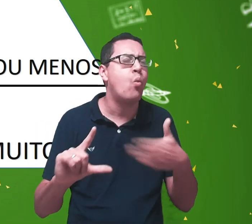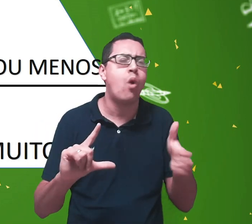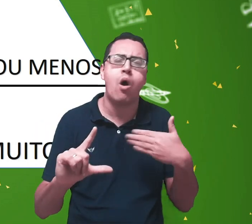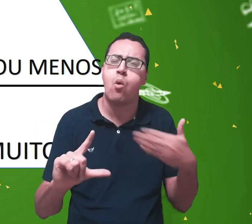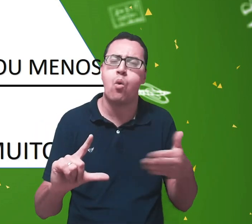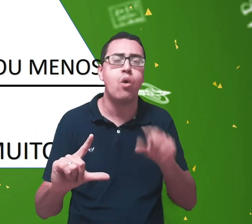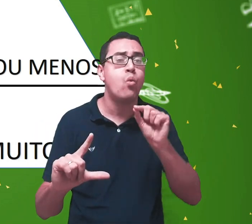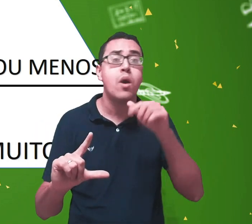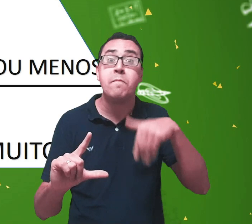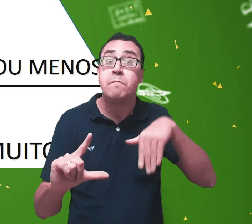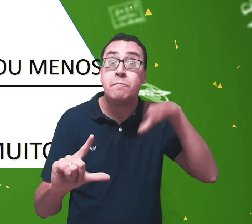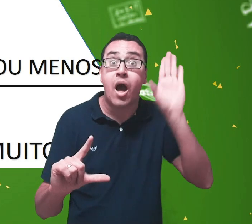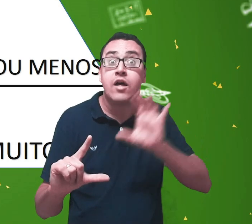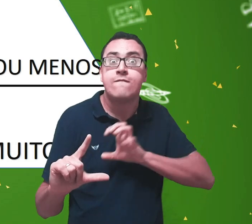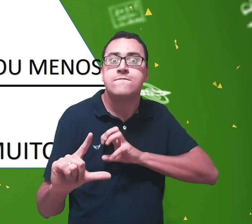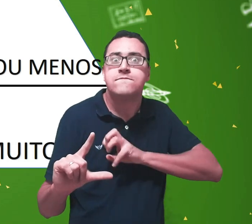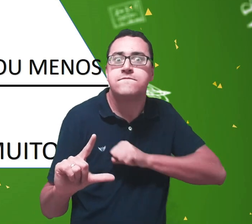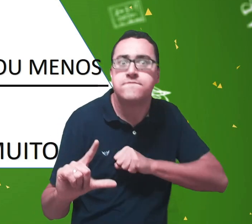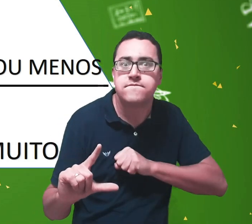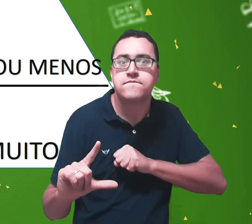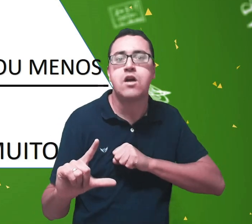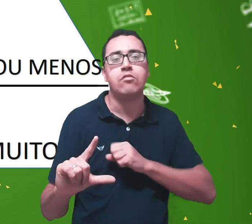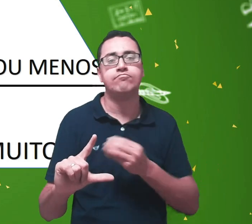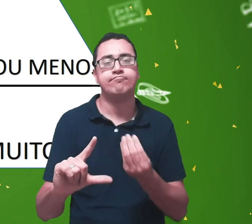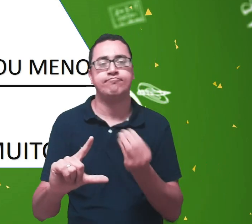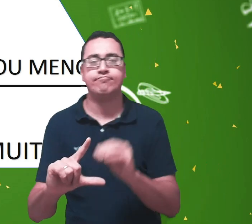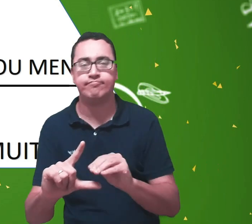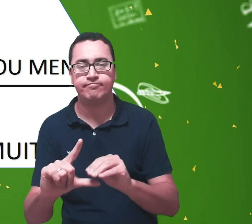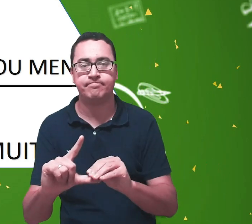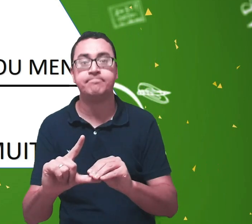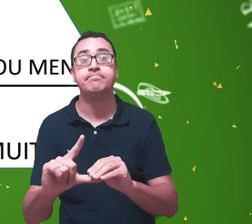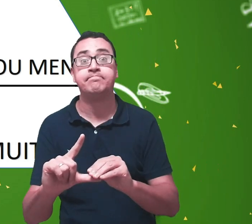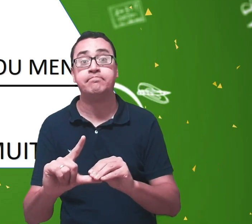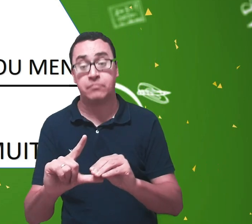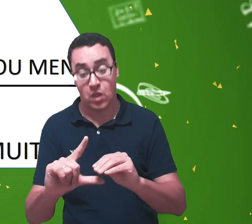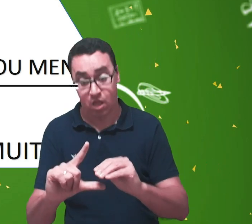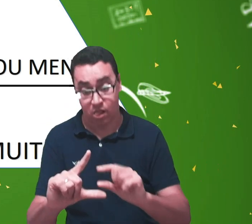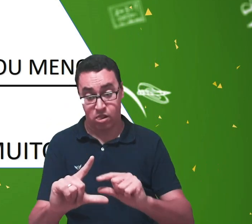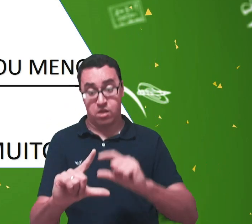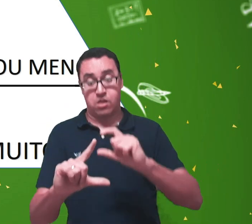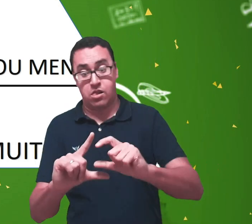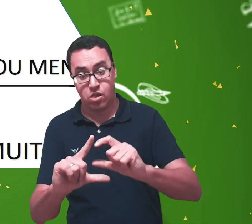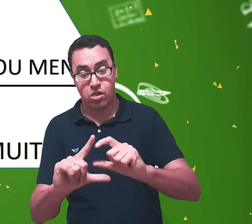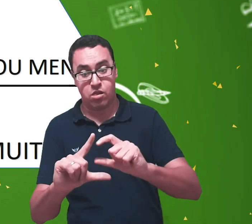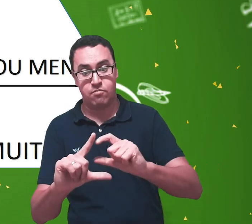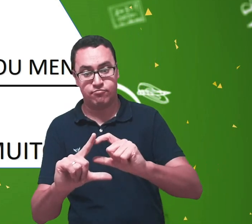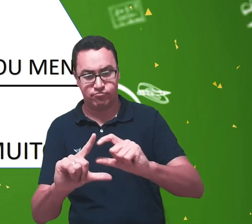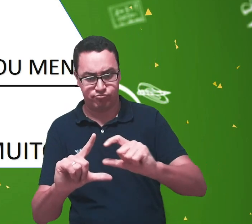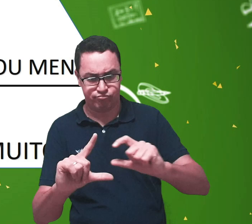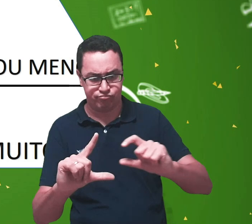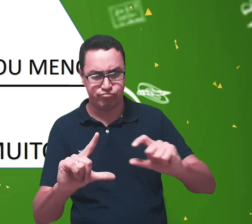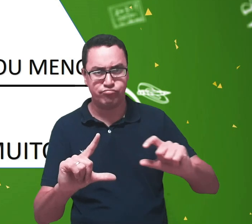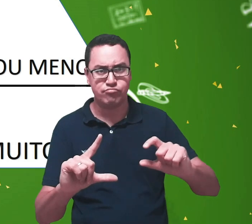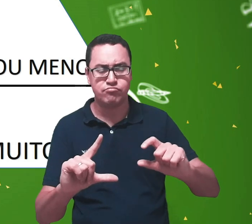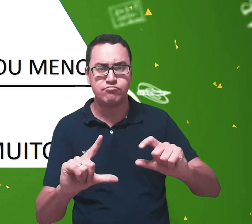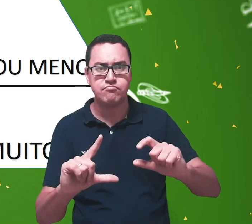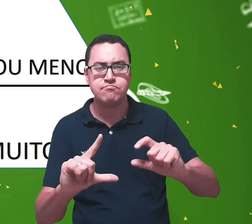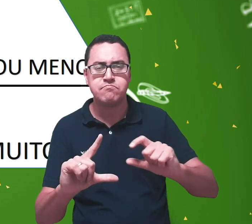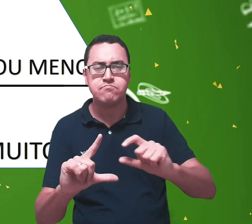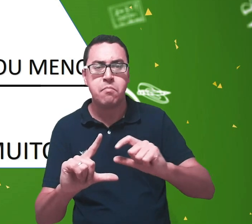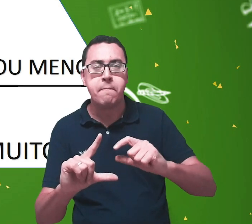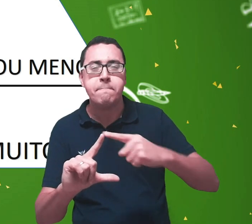qualquer coisa, mas tem que ser aquilo que você mais gosta, tá bom? Na parte aqui do meio, que não